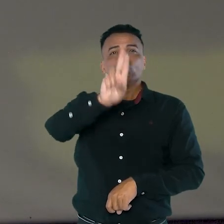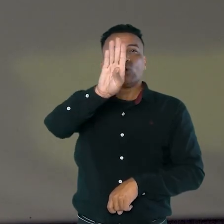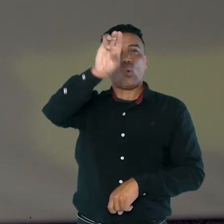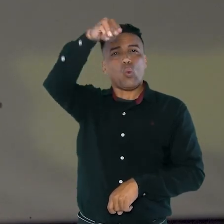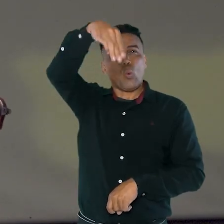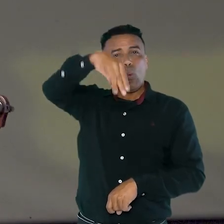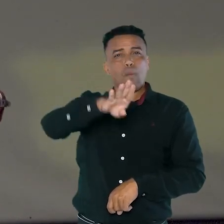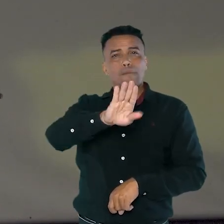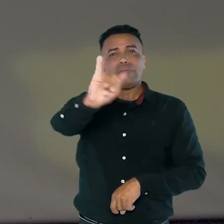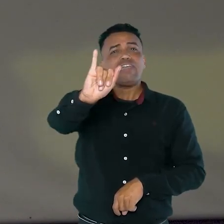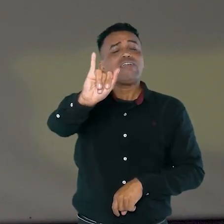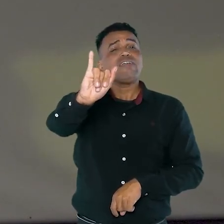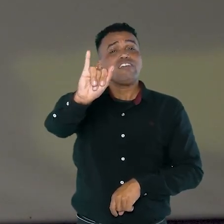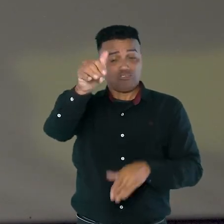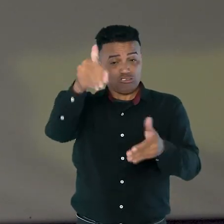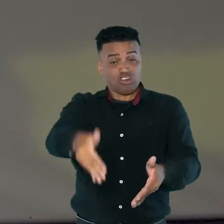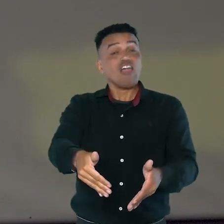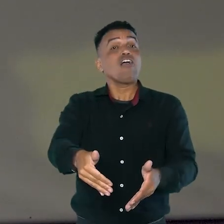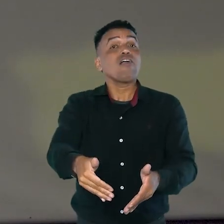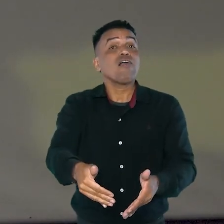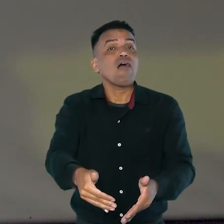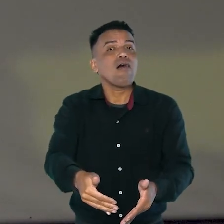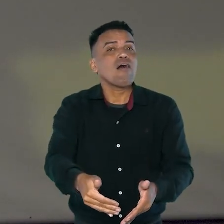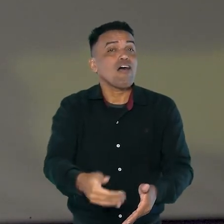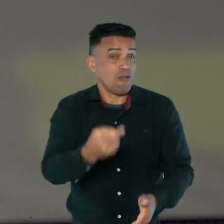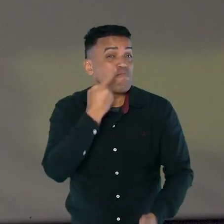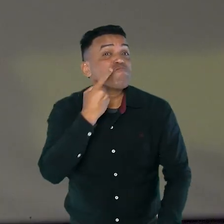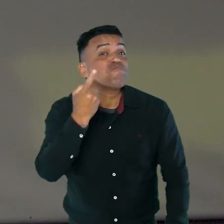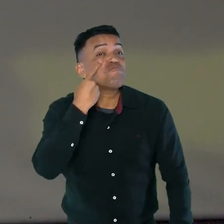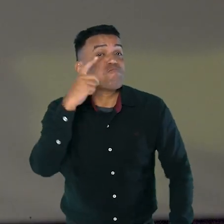O que vai acontecer?